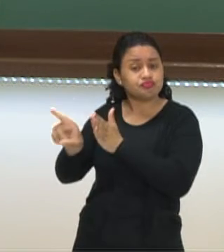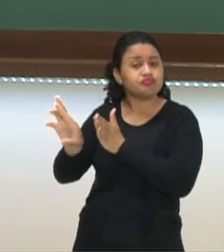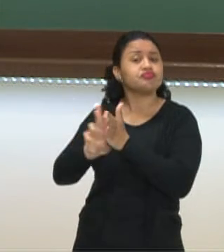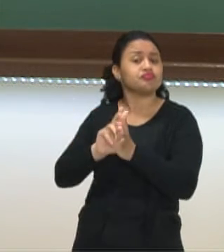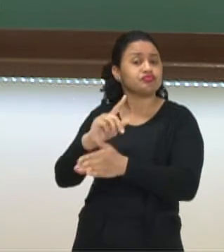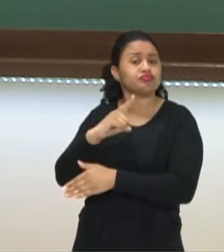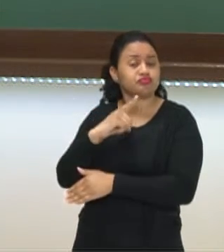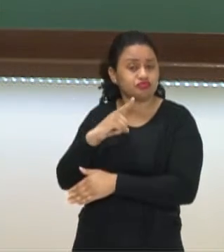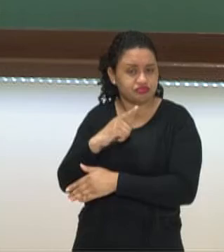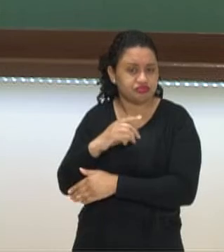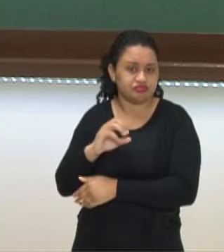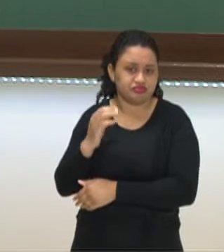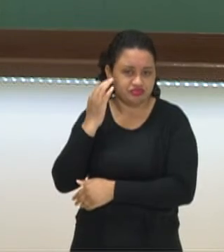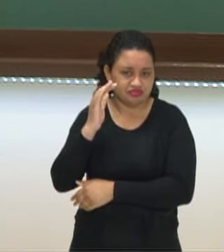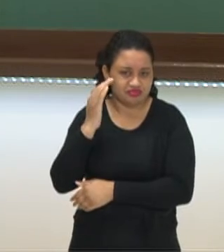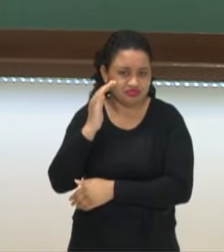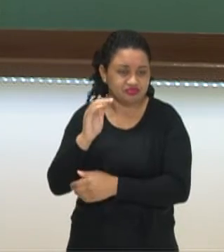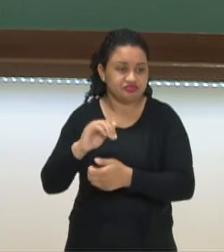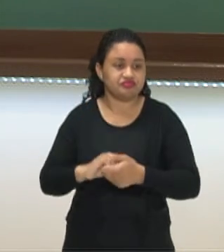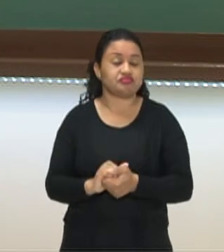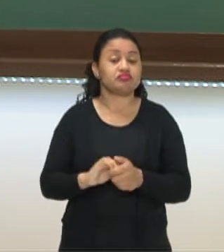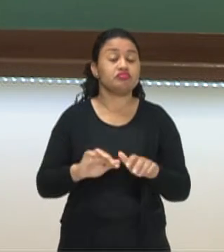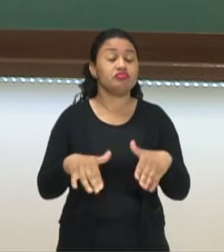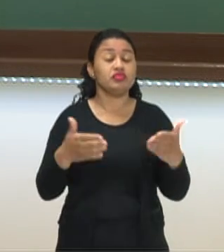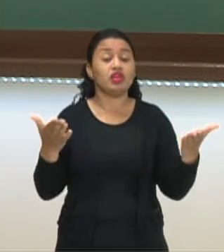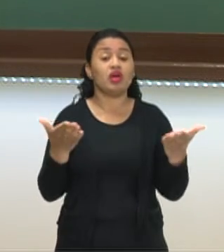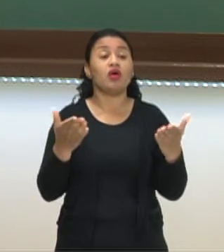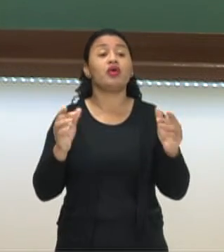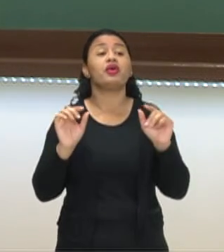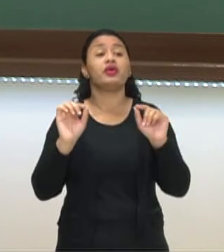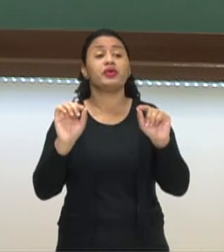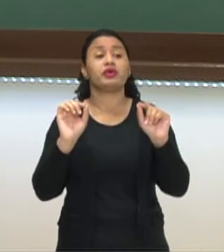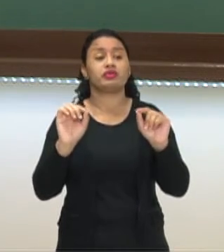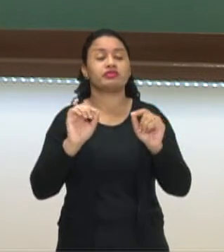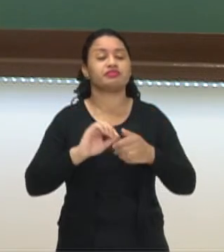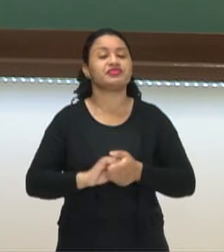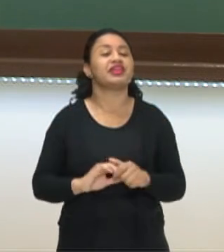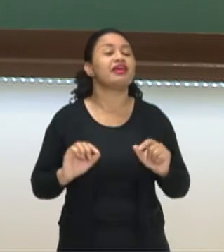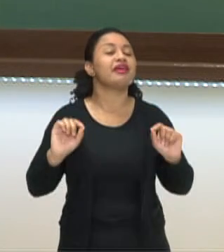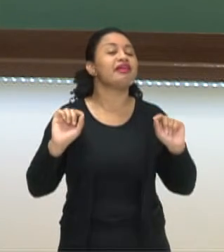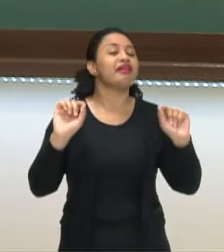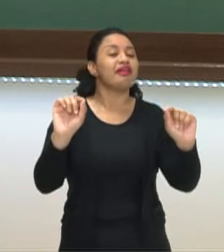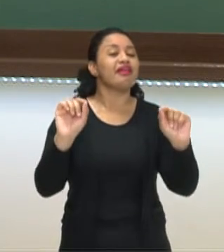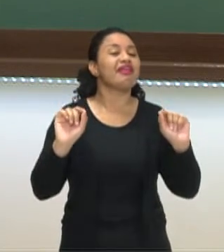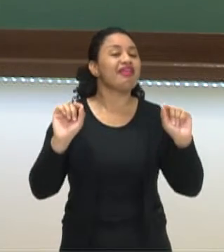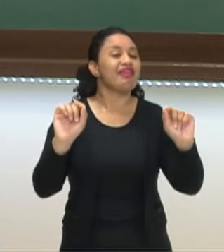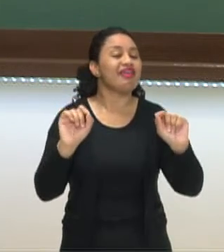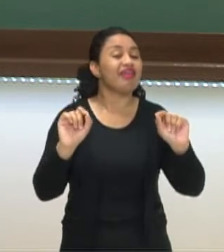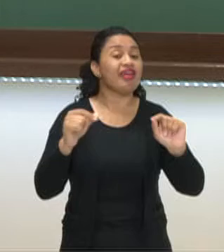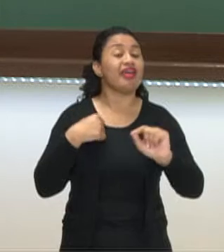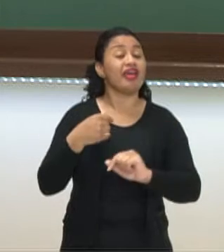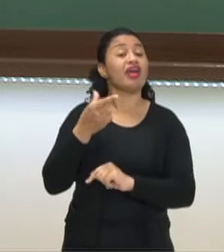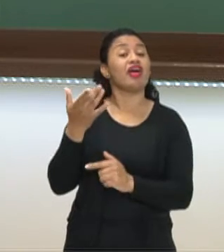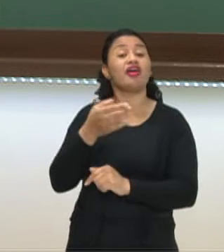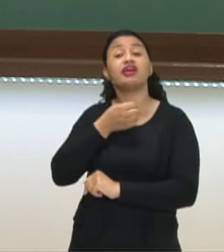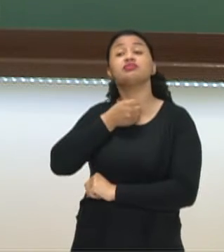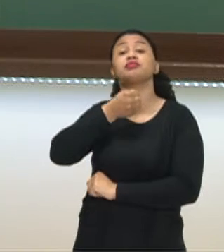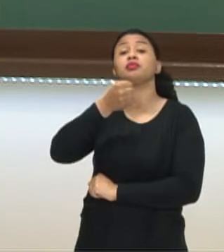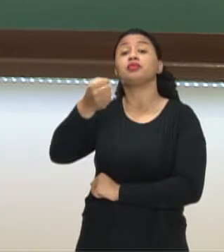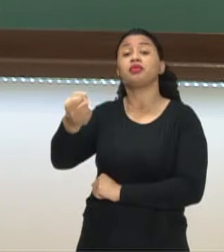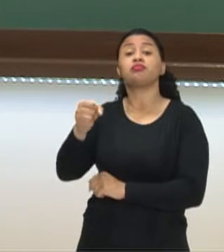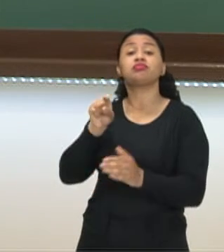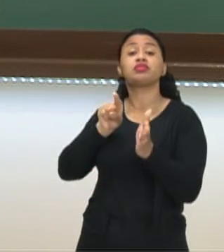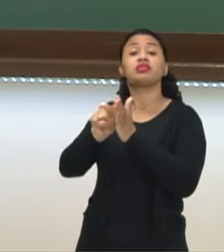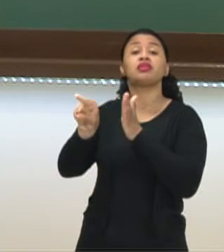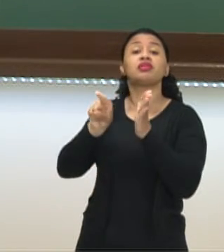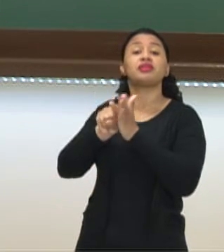entrevistado. Entenderam? Bom, nesse momento agora, quem vai ser o nosso entrevistador?